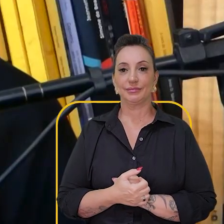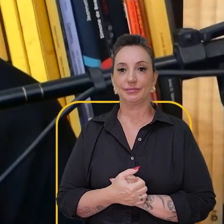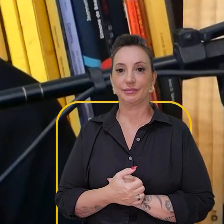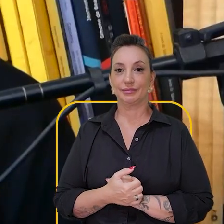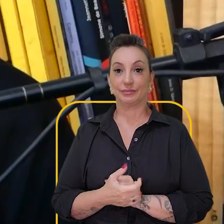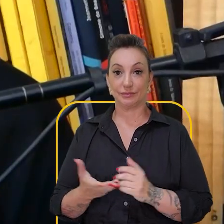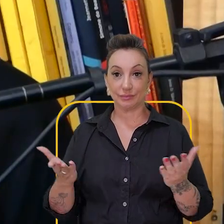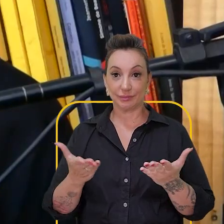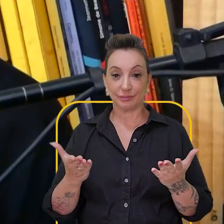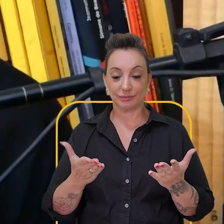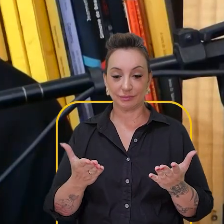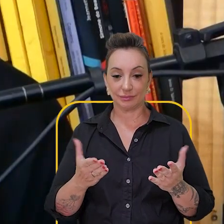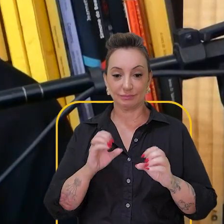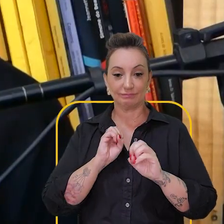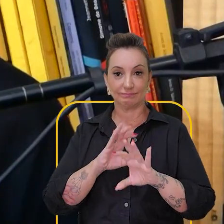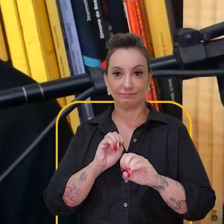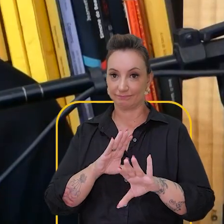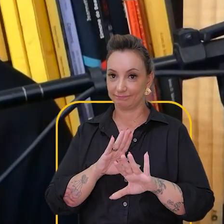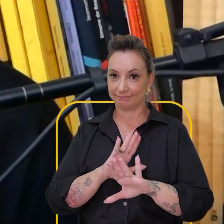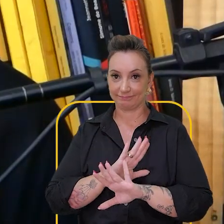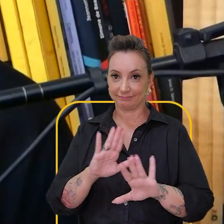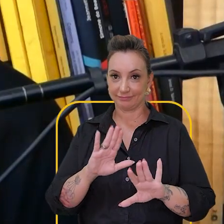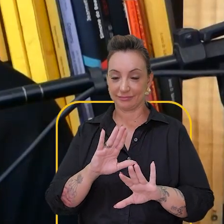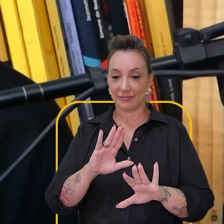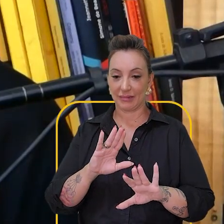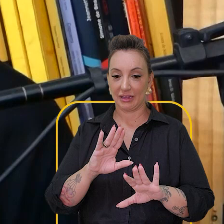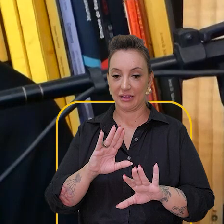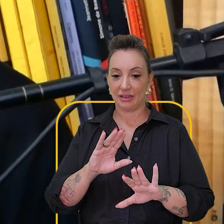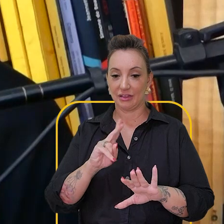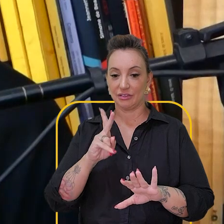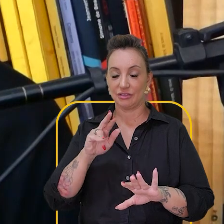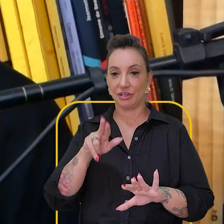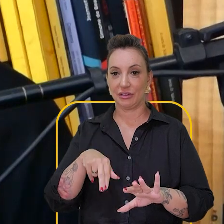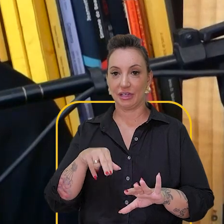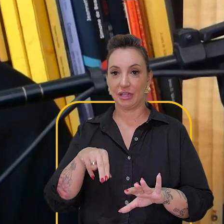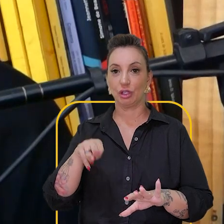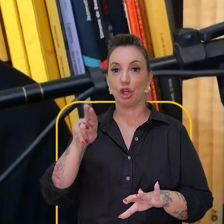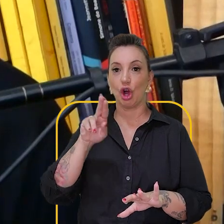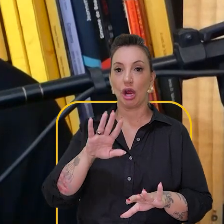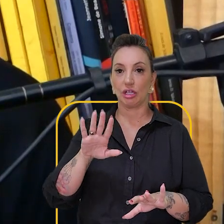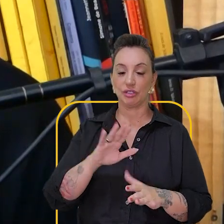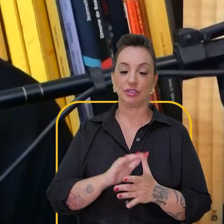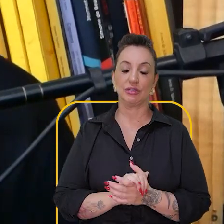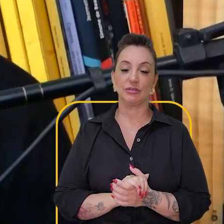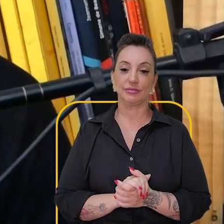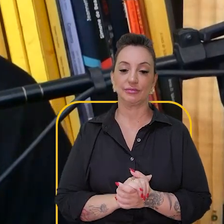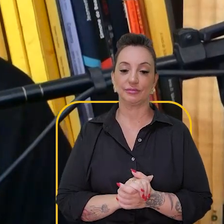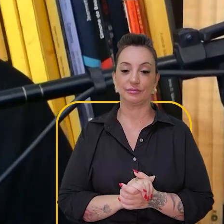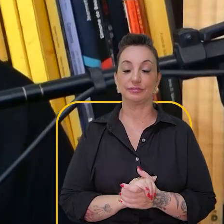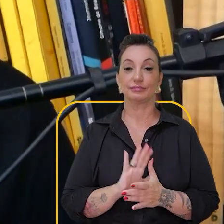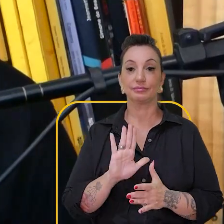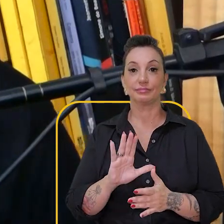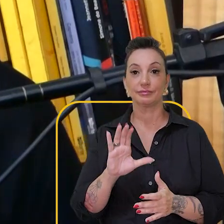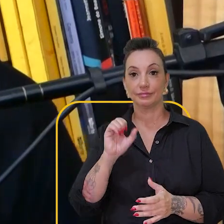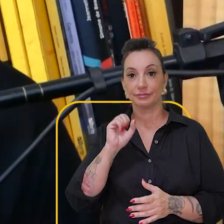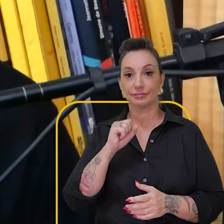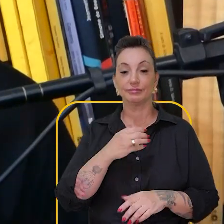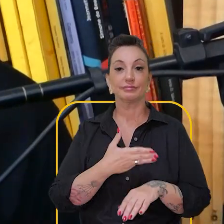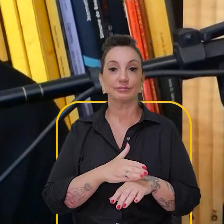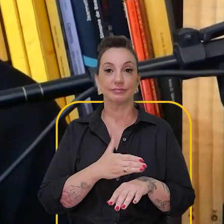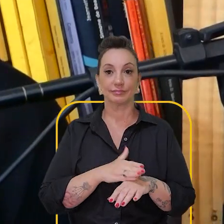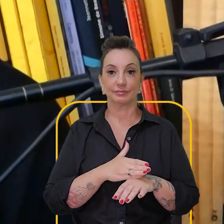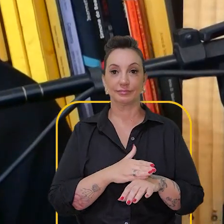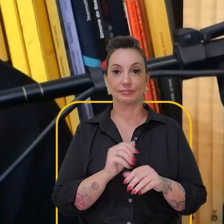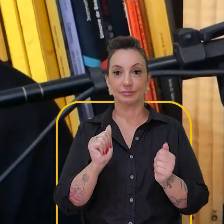mas o que eu aprendi de técnica com ele de de tudo de tudo tinha uma